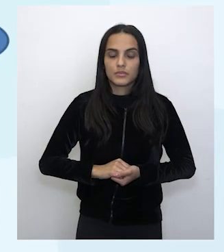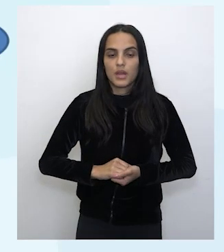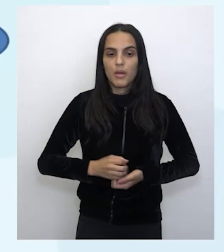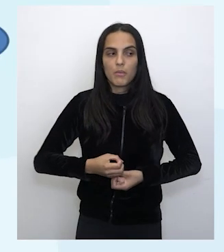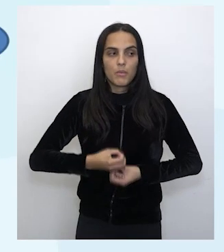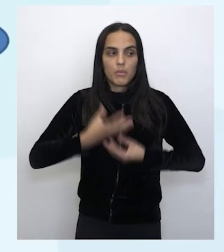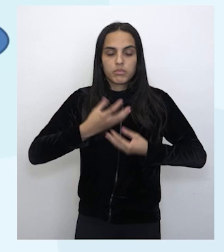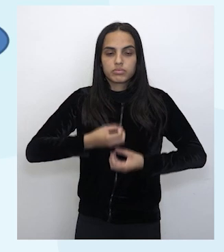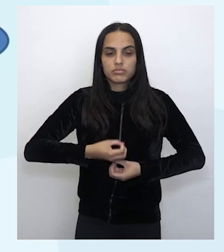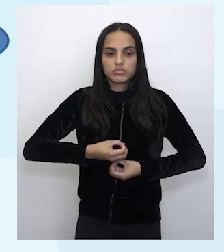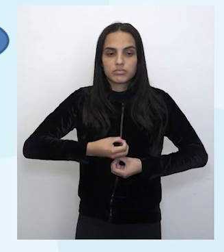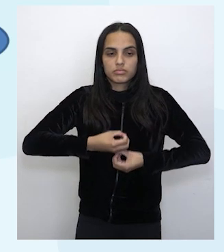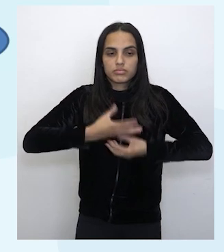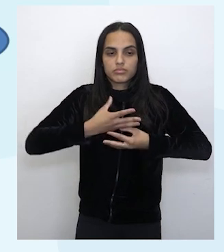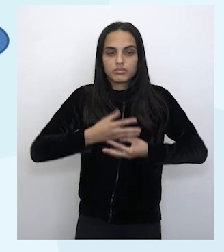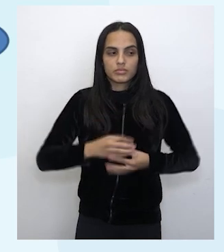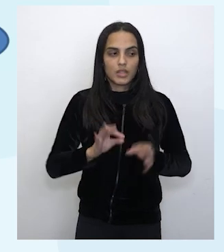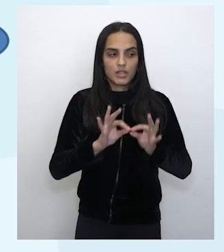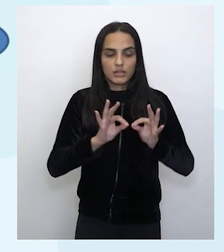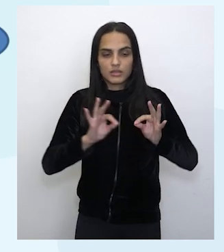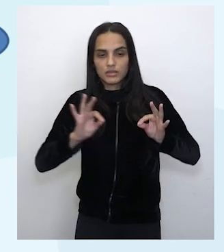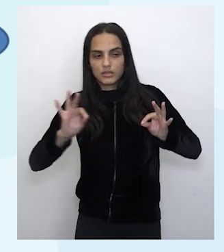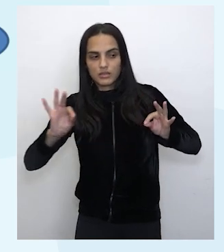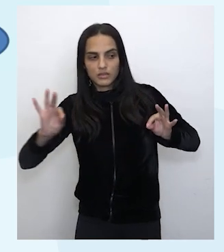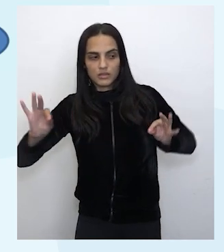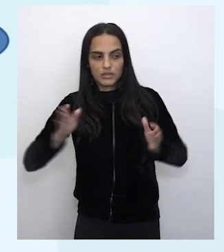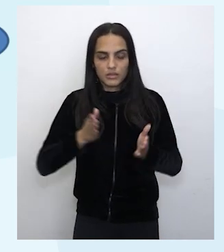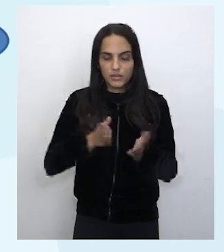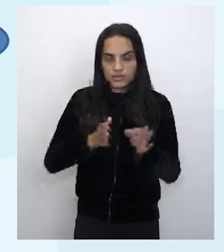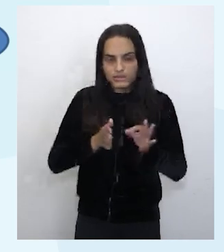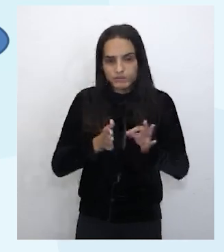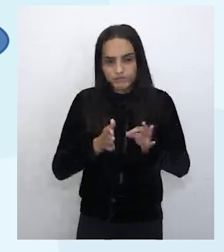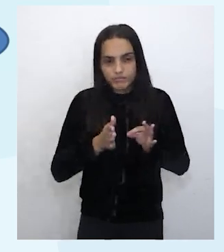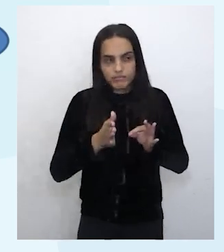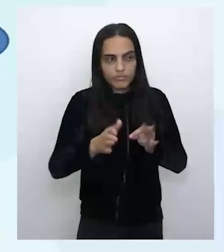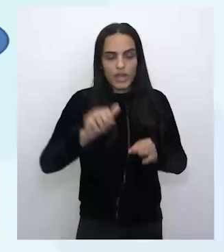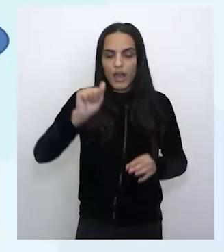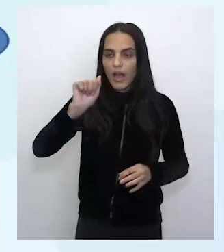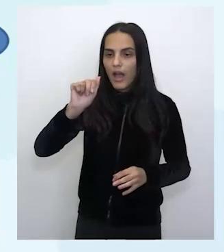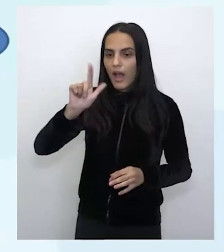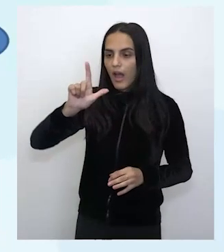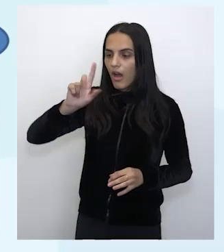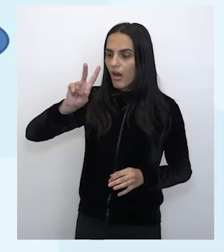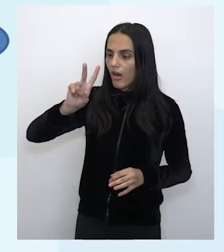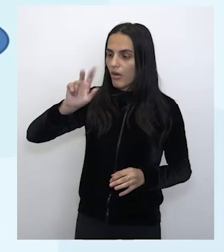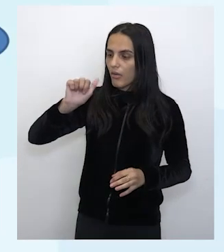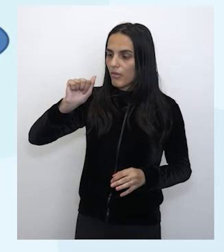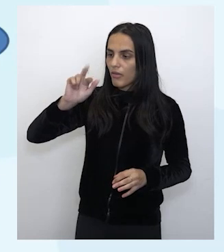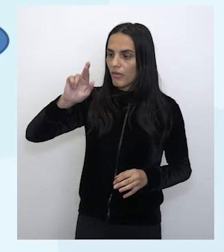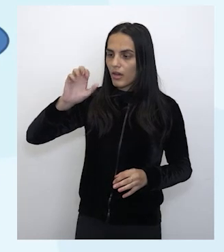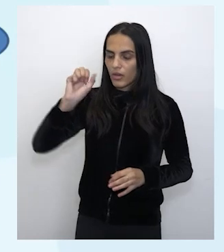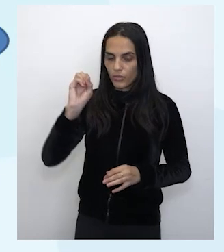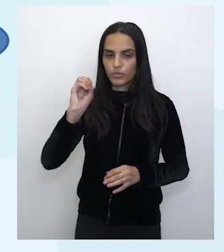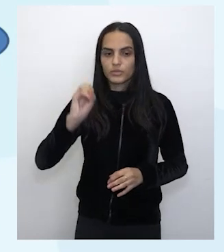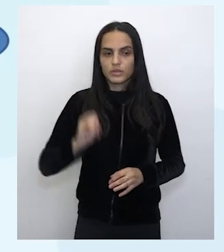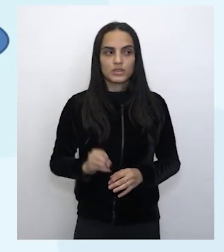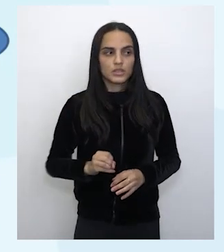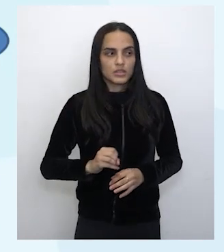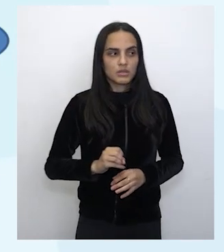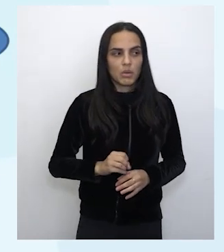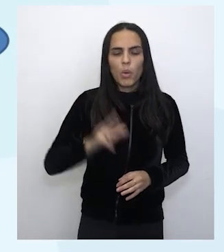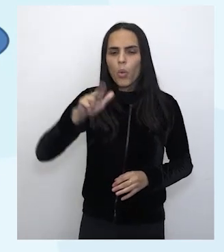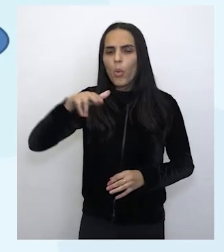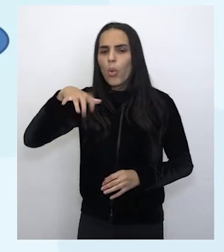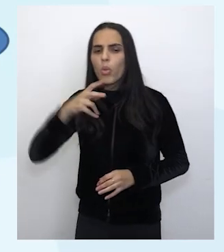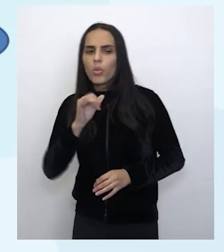Poema Em Linha Reta, Álvaro de Campos. Nunca conheci quem tivesse